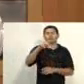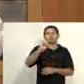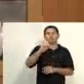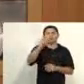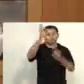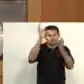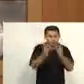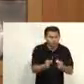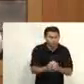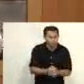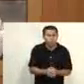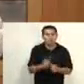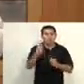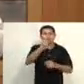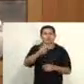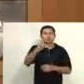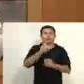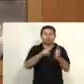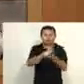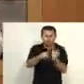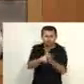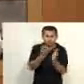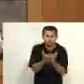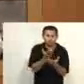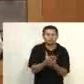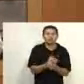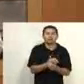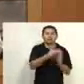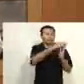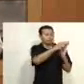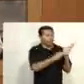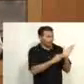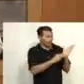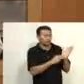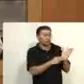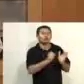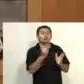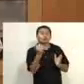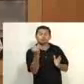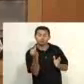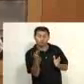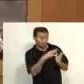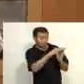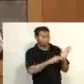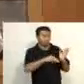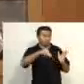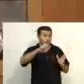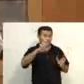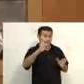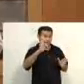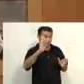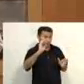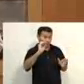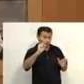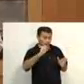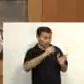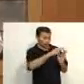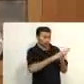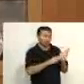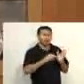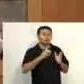é justamente a utilização da estatística e dos métodos quantitativos para fins de